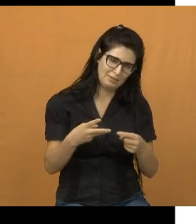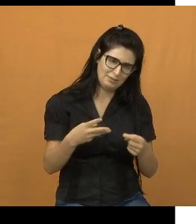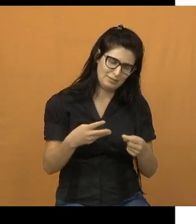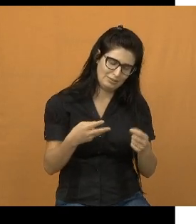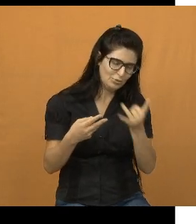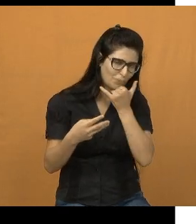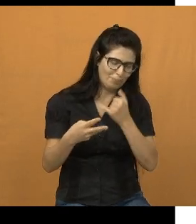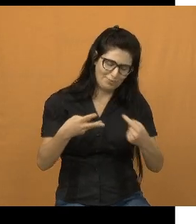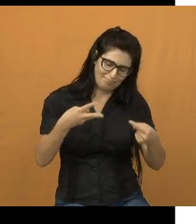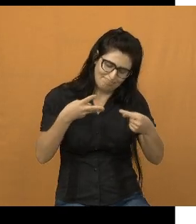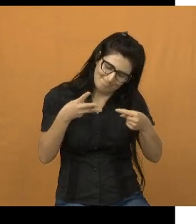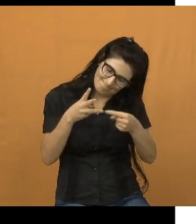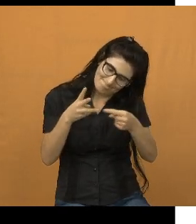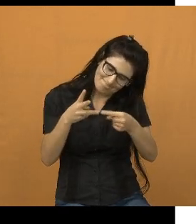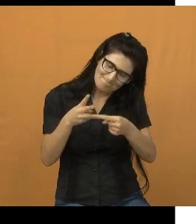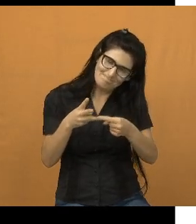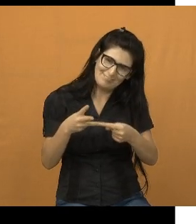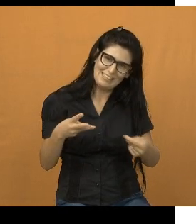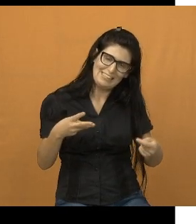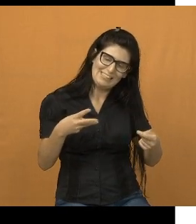30,37% do que foi arrecadado.